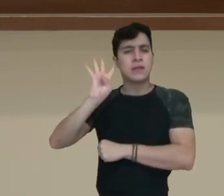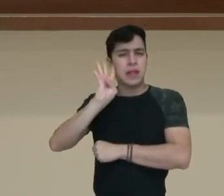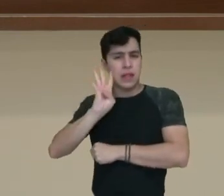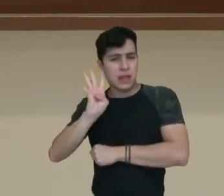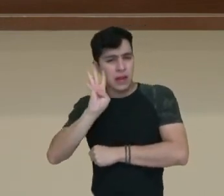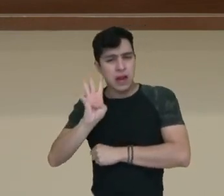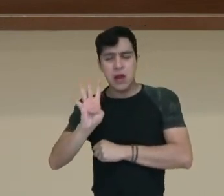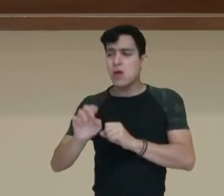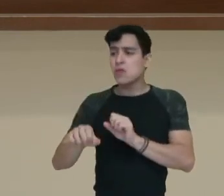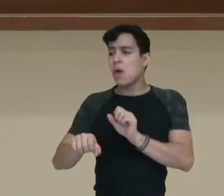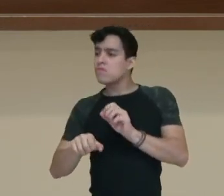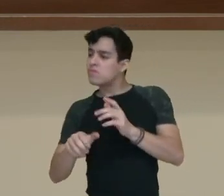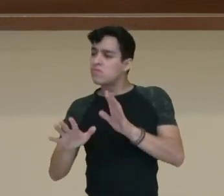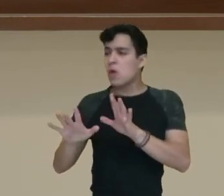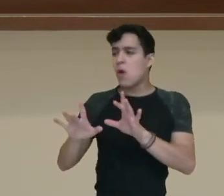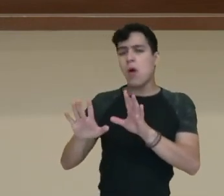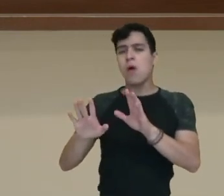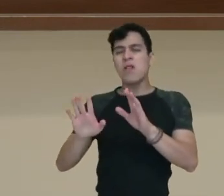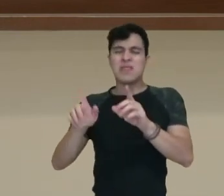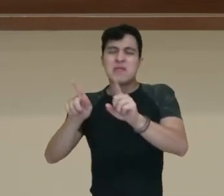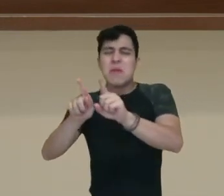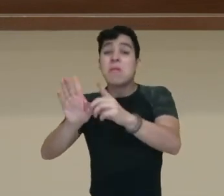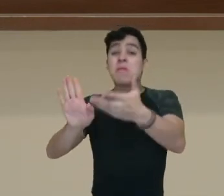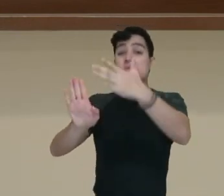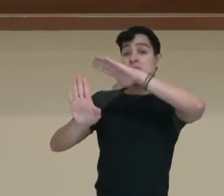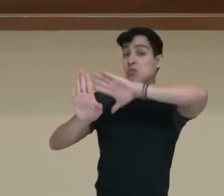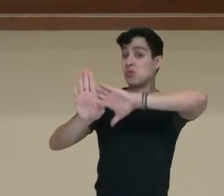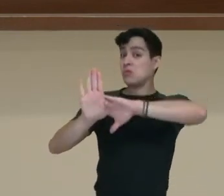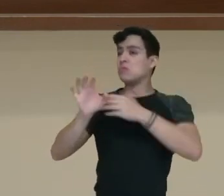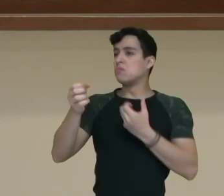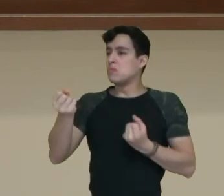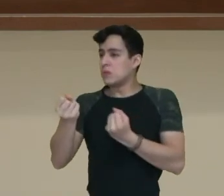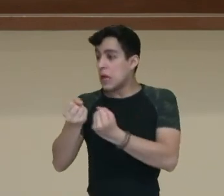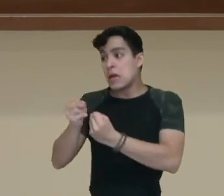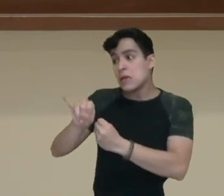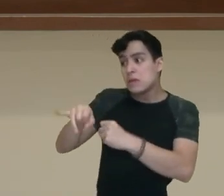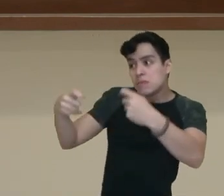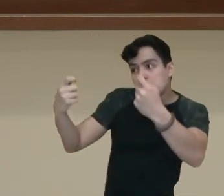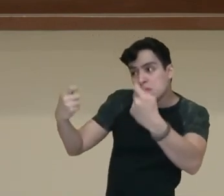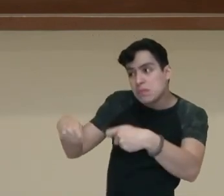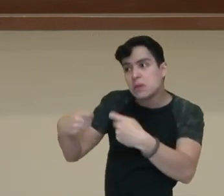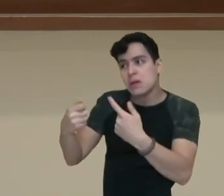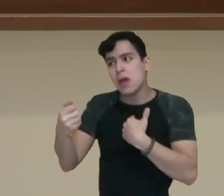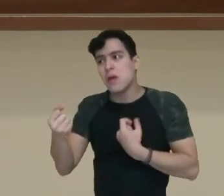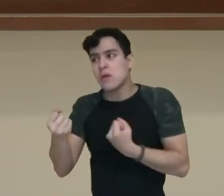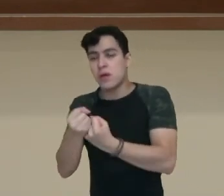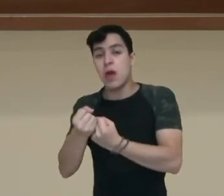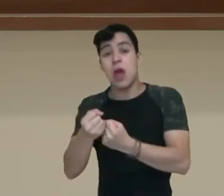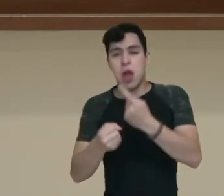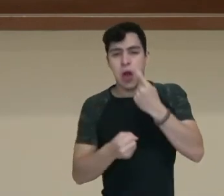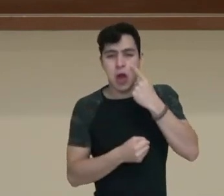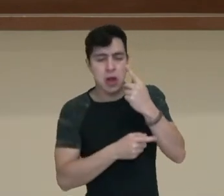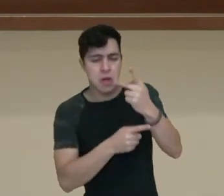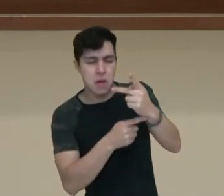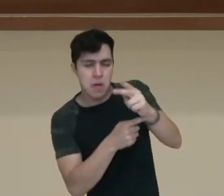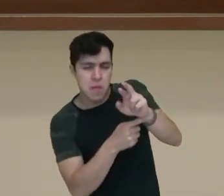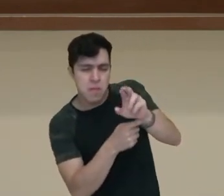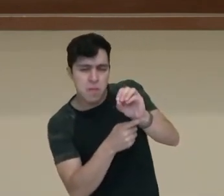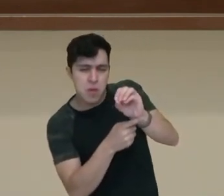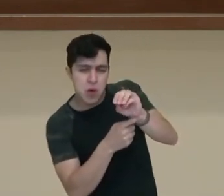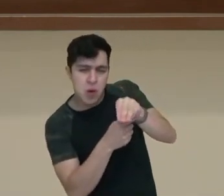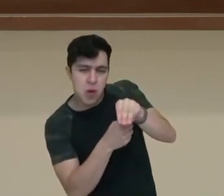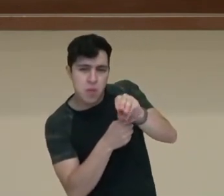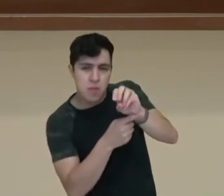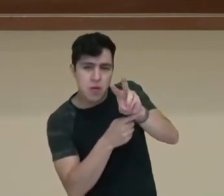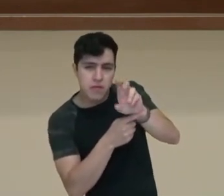na retaguarda te apoiando, dizendo, precisando eu estou aqui. Diferente do promover. Quando eu promovo algo, quer dizer que